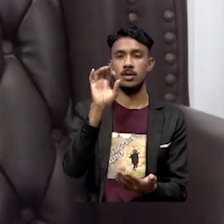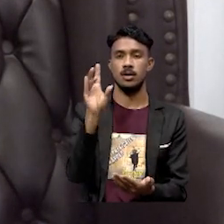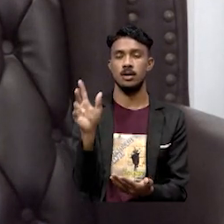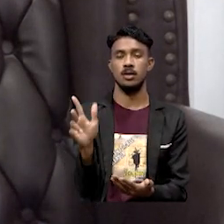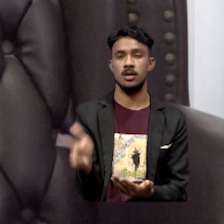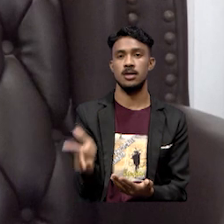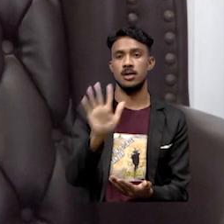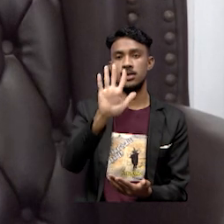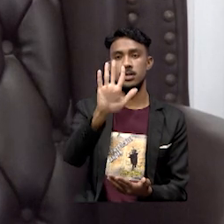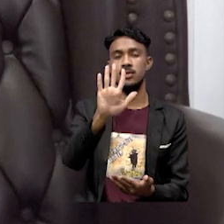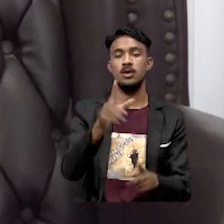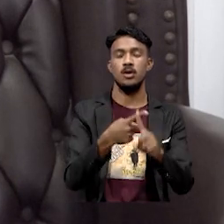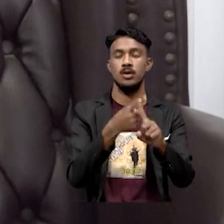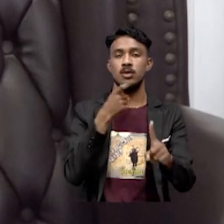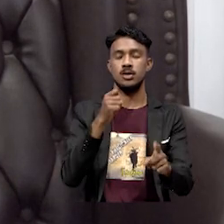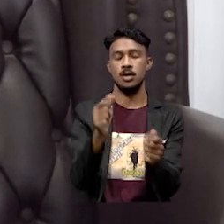1.109.35 total husi